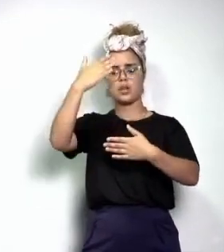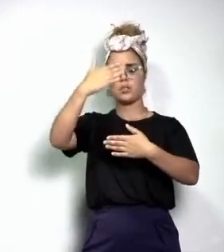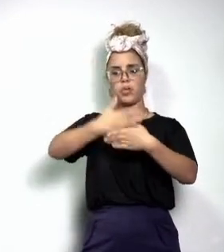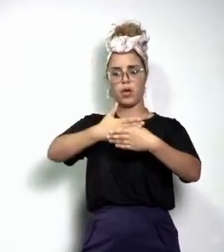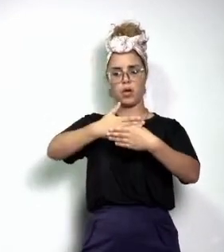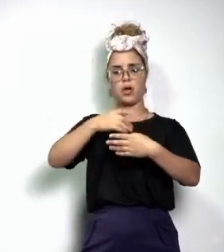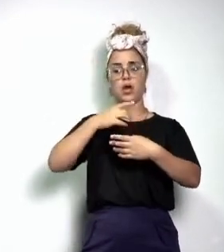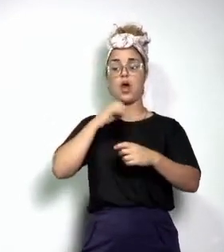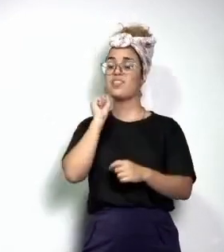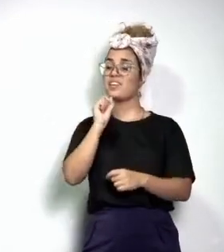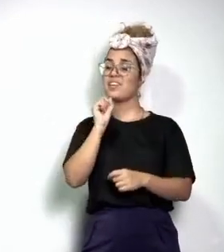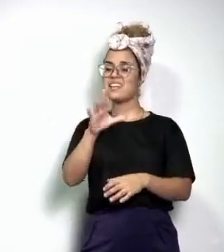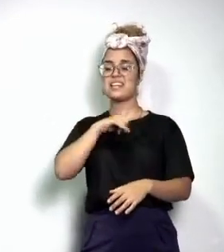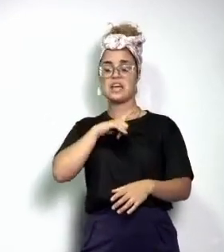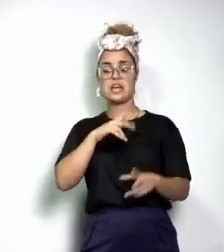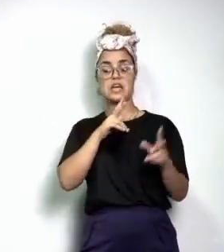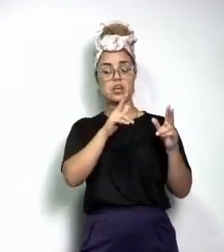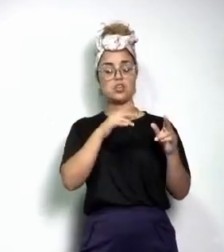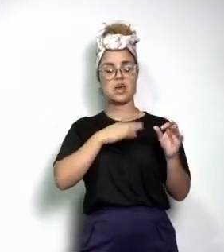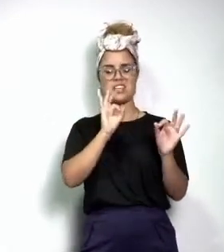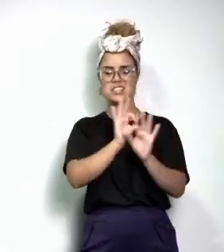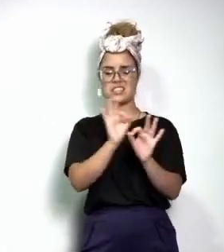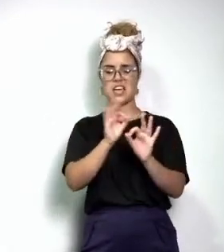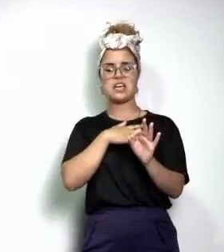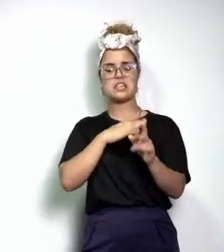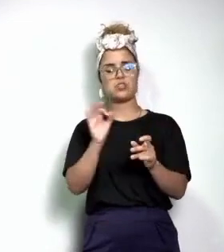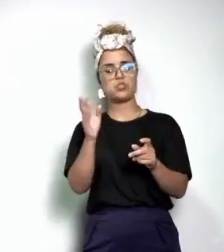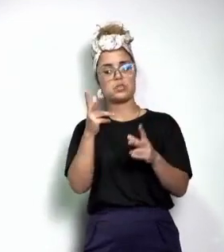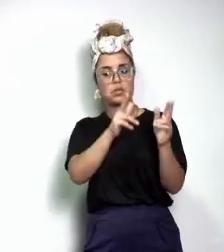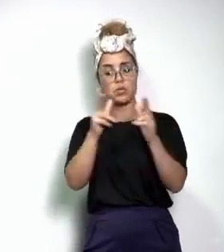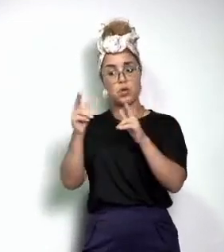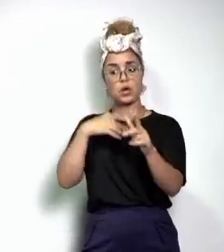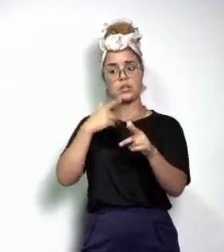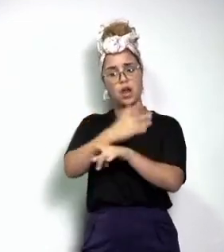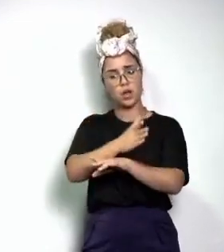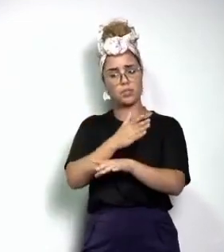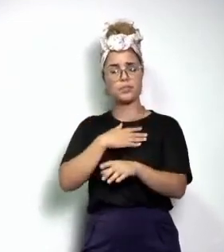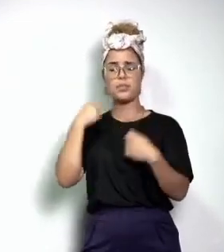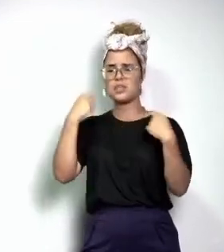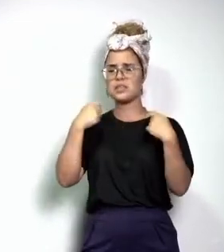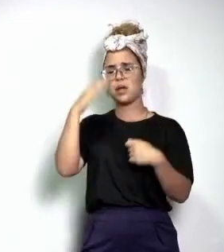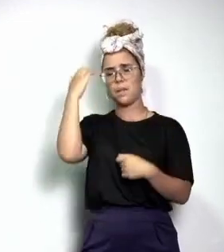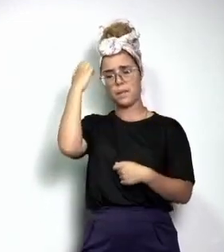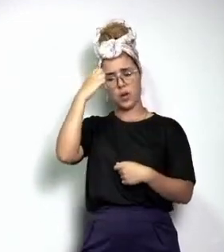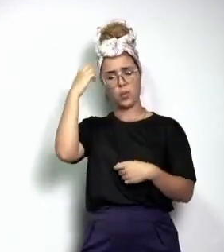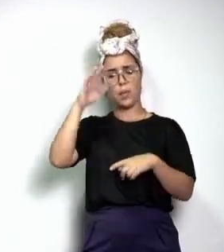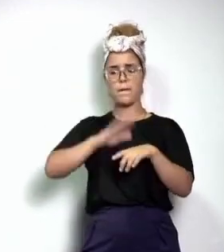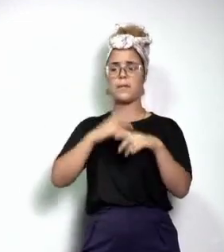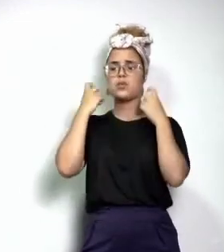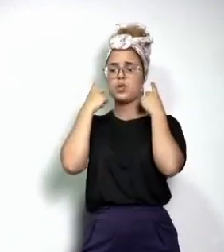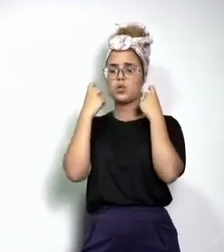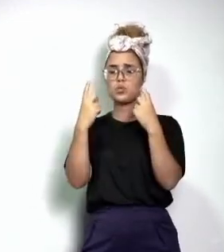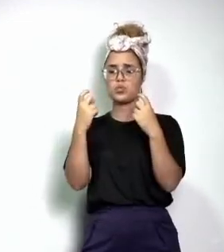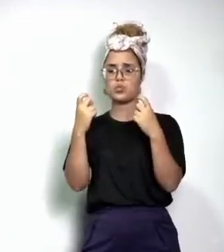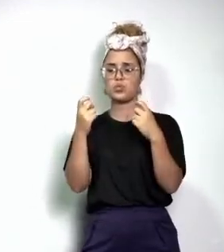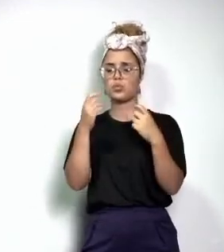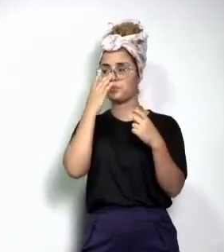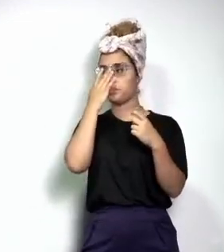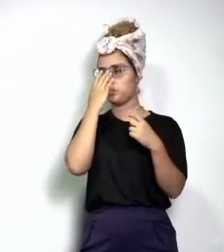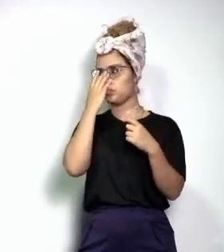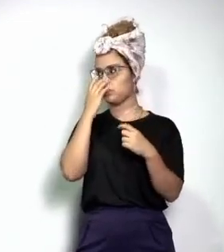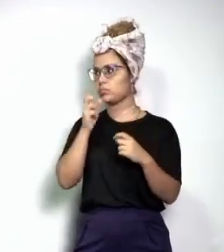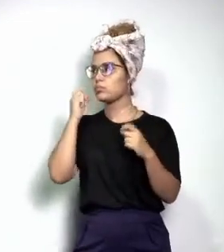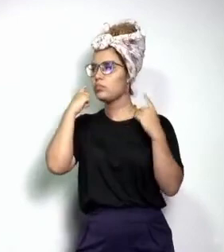é o que vai garantir o sync na edição, né? Então, a gente precisa estar mais preocupada com o áudio captar esse barulho. E